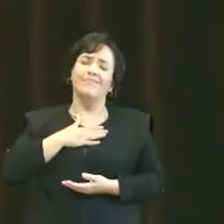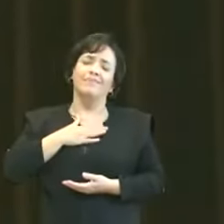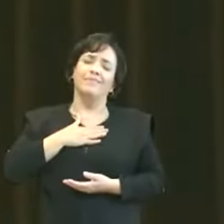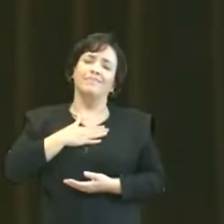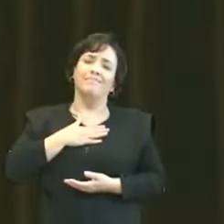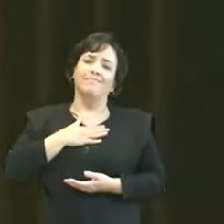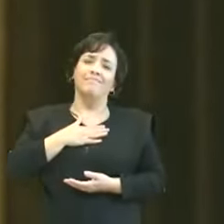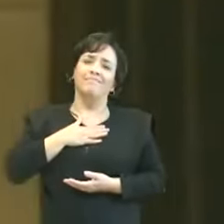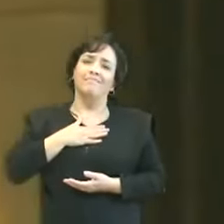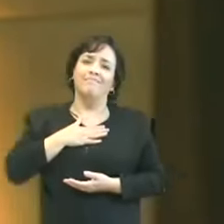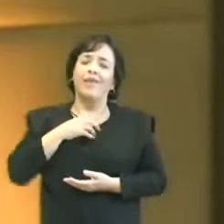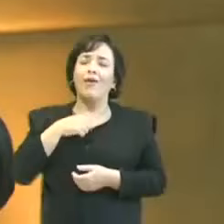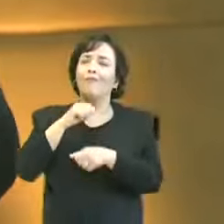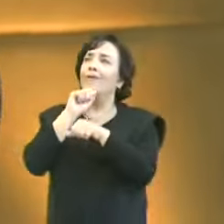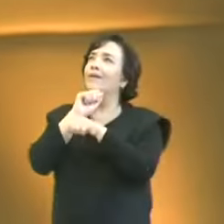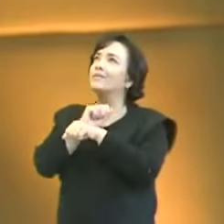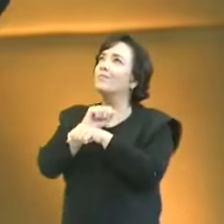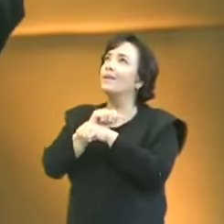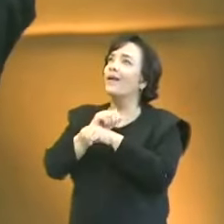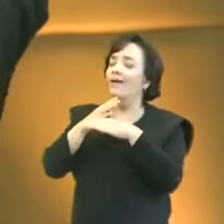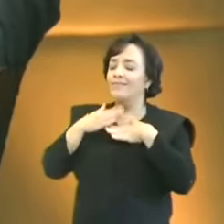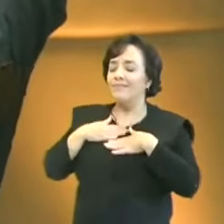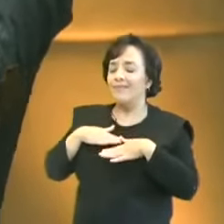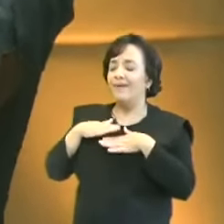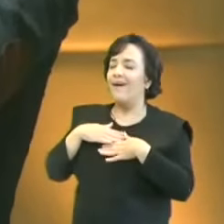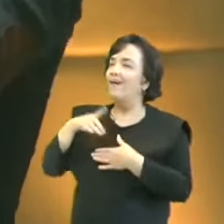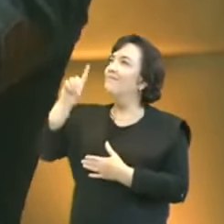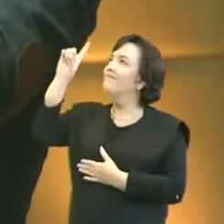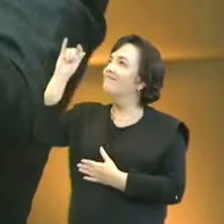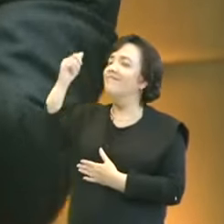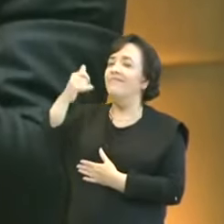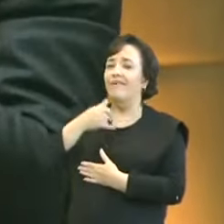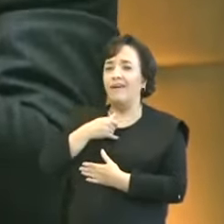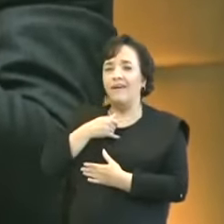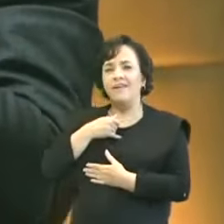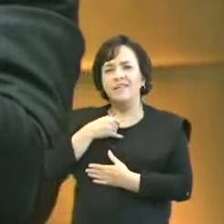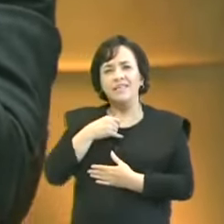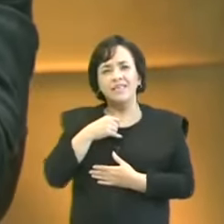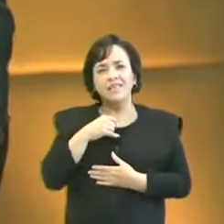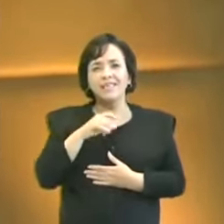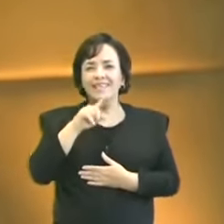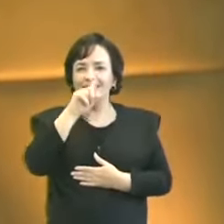sabe, quem sabe hoje Ele toque teu coração.